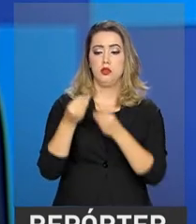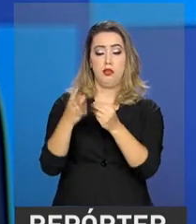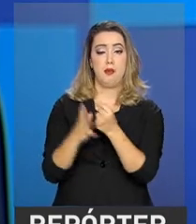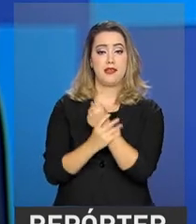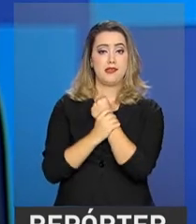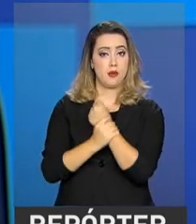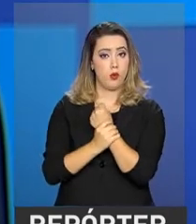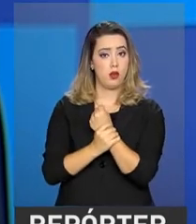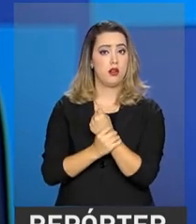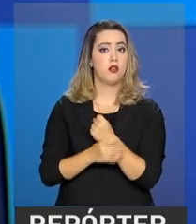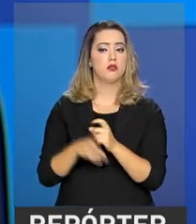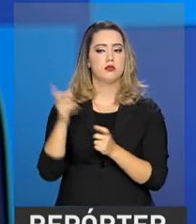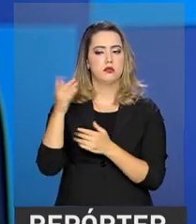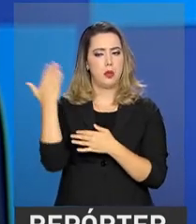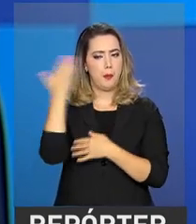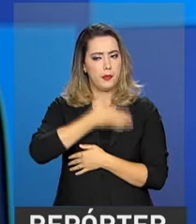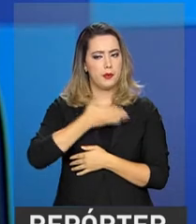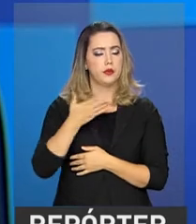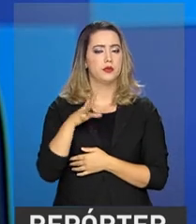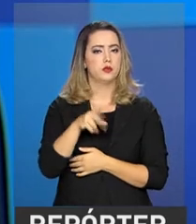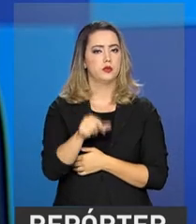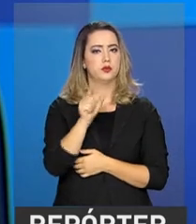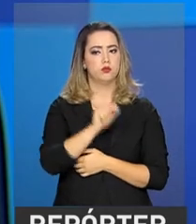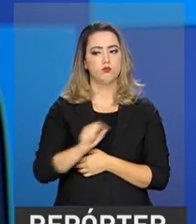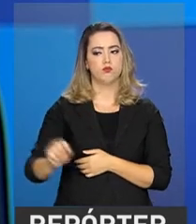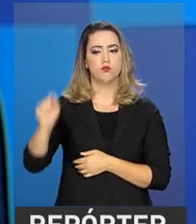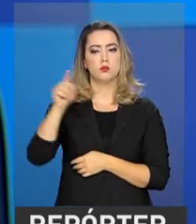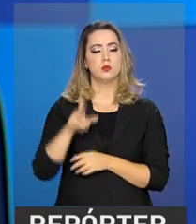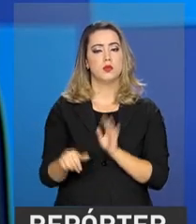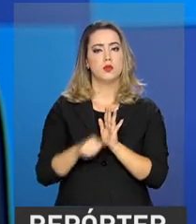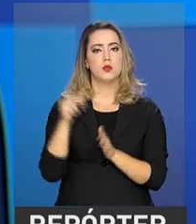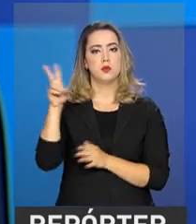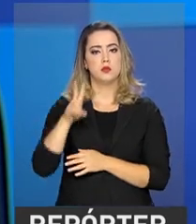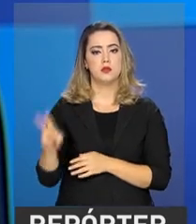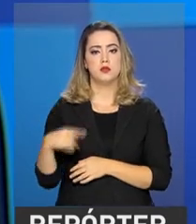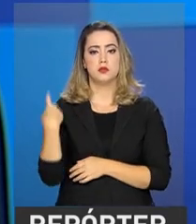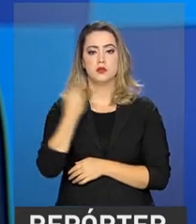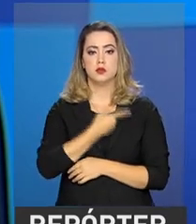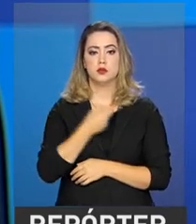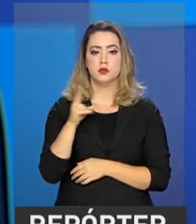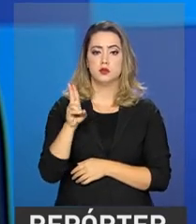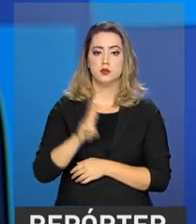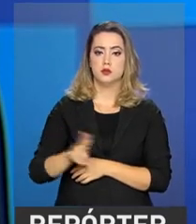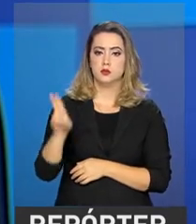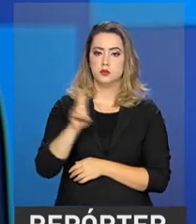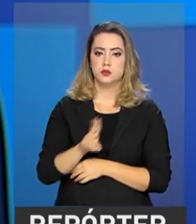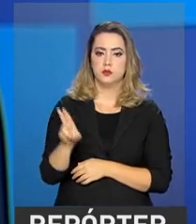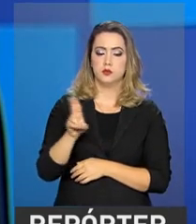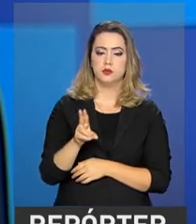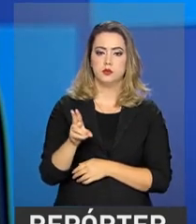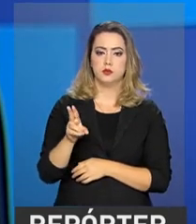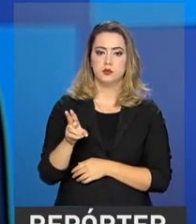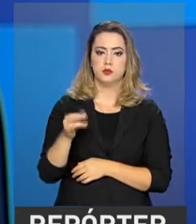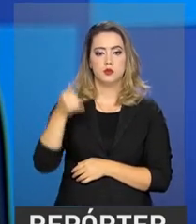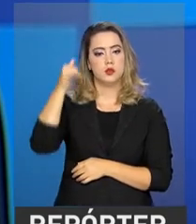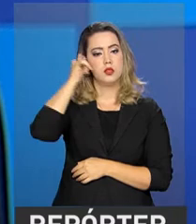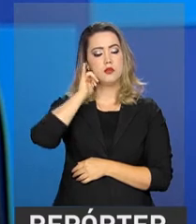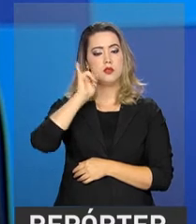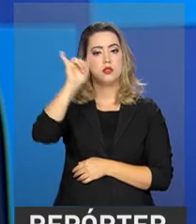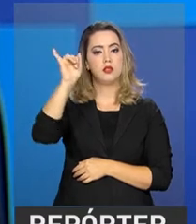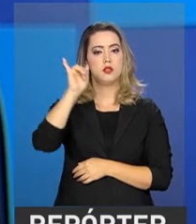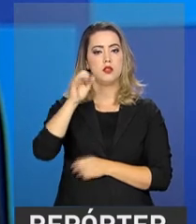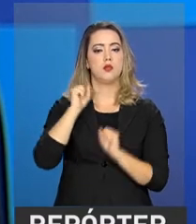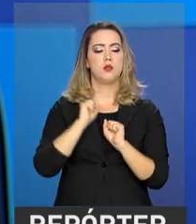mais segurança a aplicação e pela primeira vez usaremos equipamentos que combateram